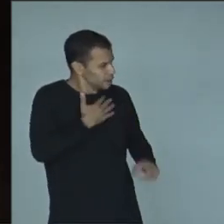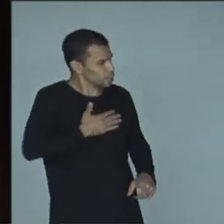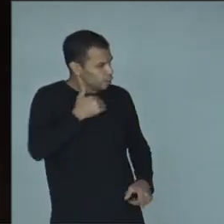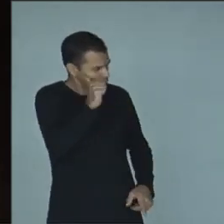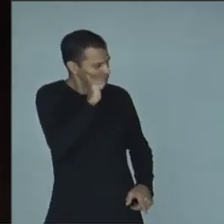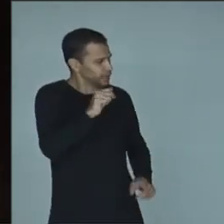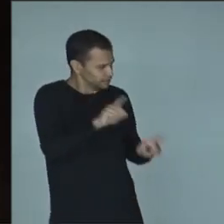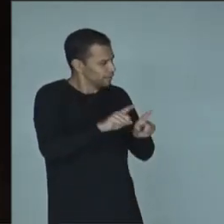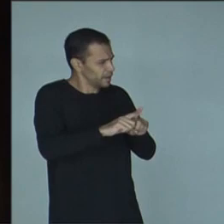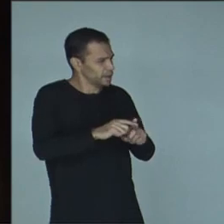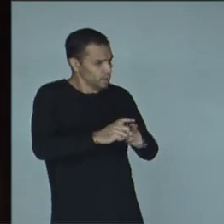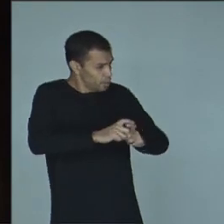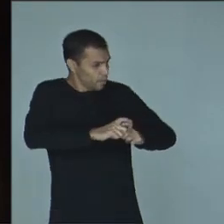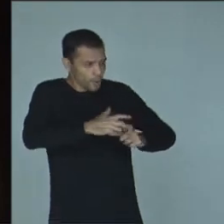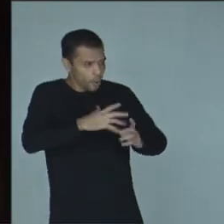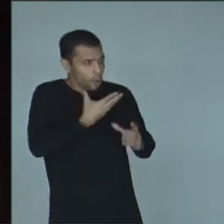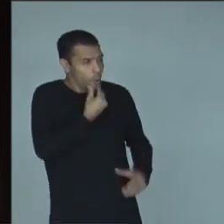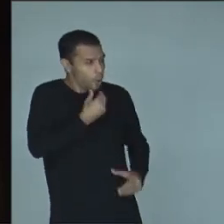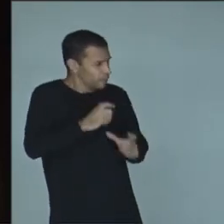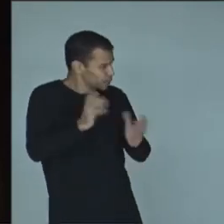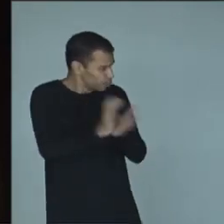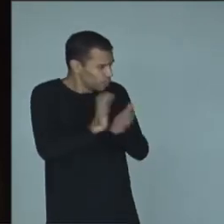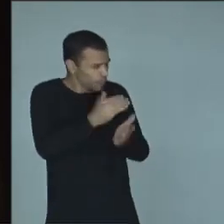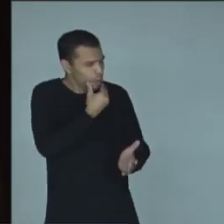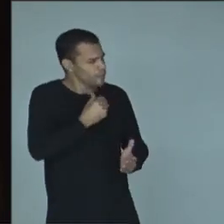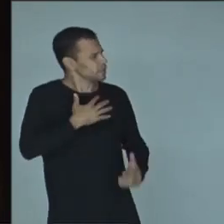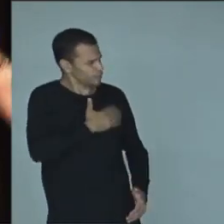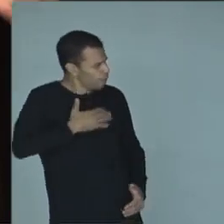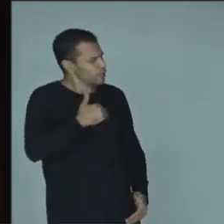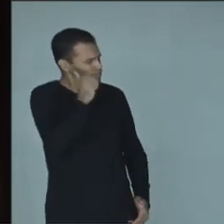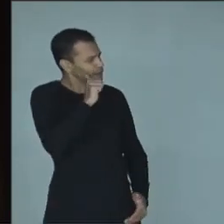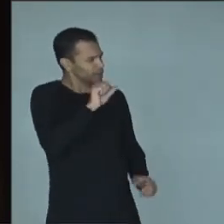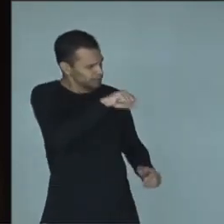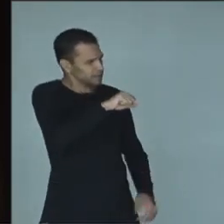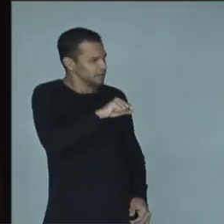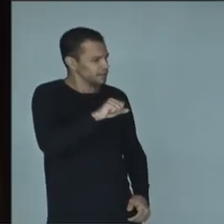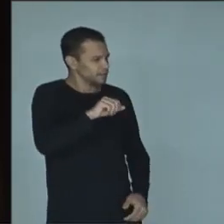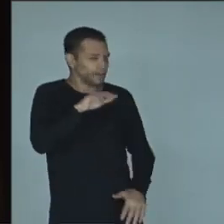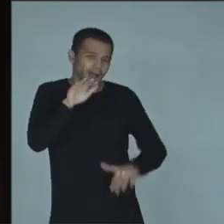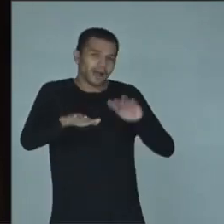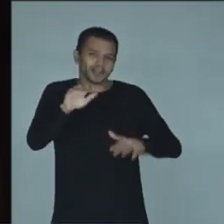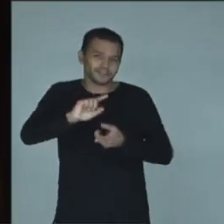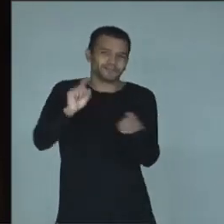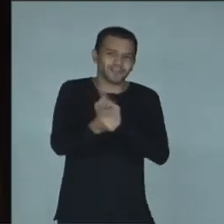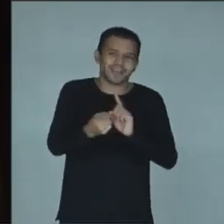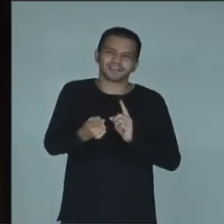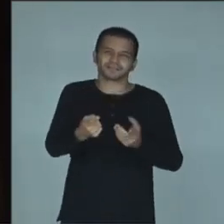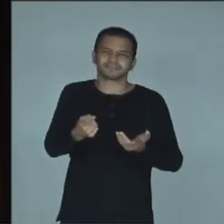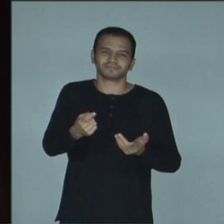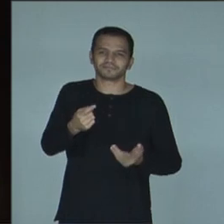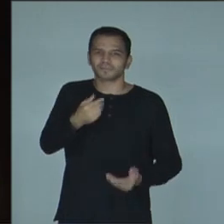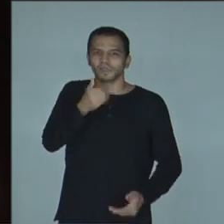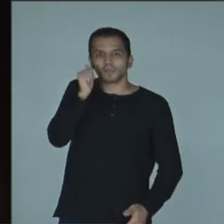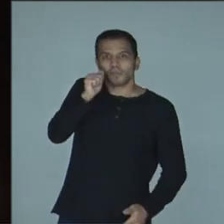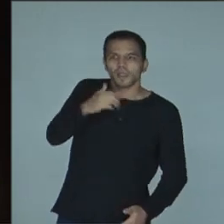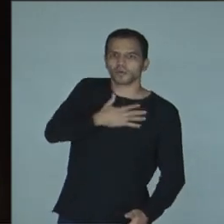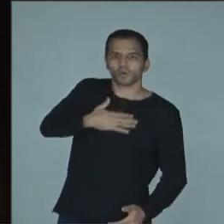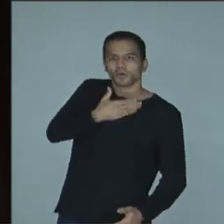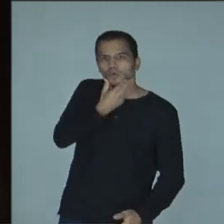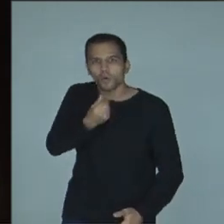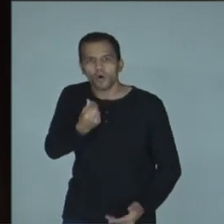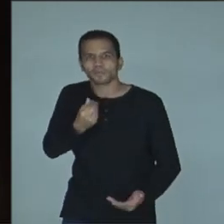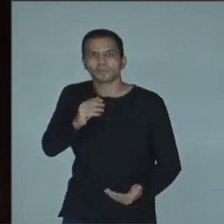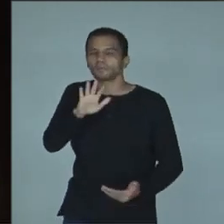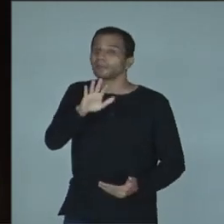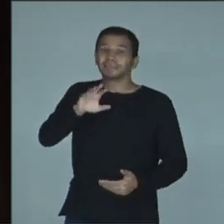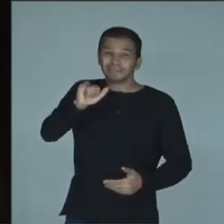todo mundo gosta e todo mundo de homem ou de mulher às vezes gosta invertido é mas toda vez que